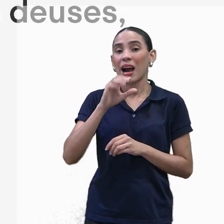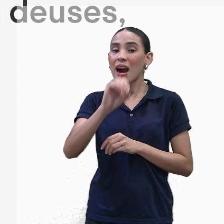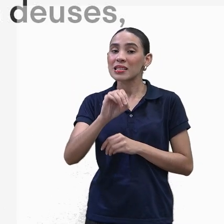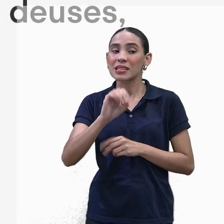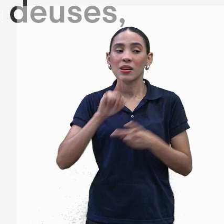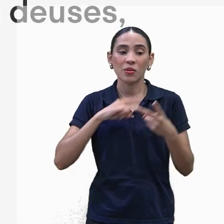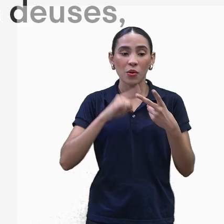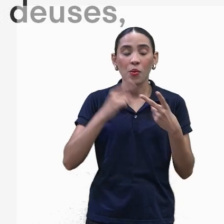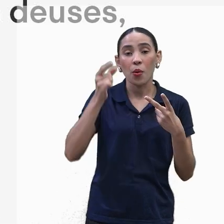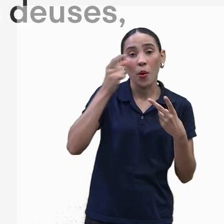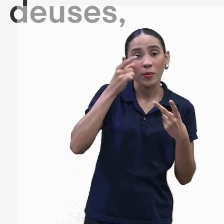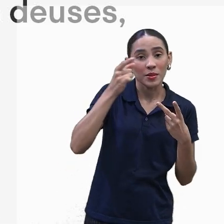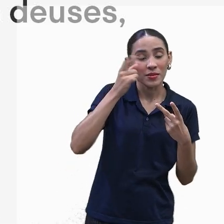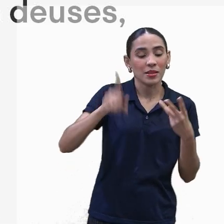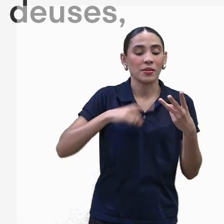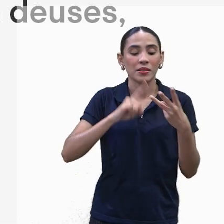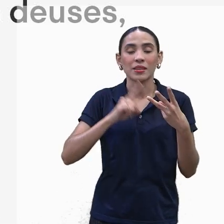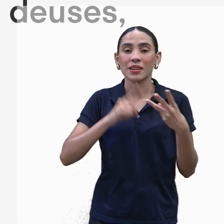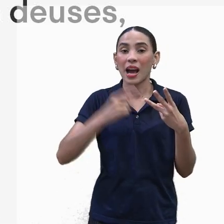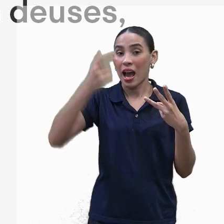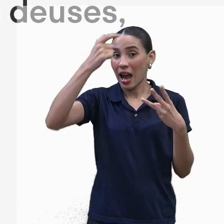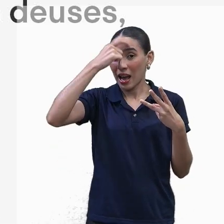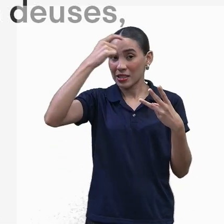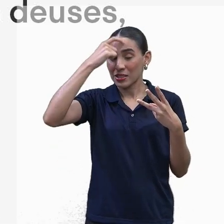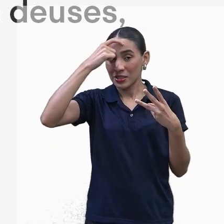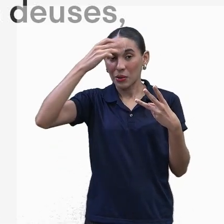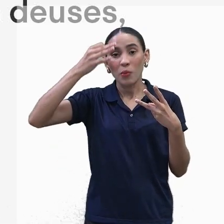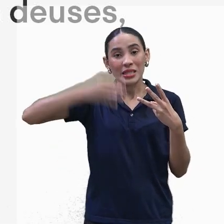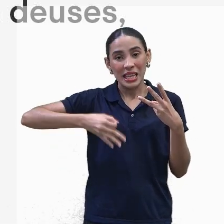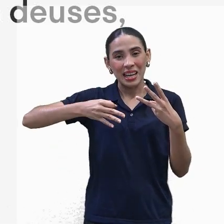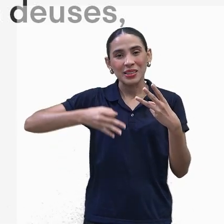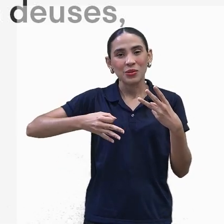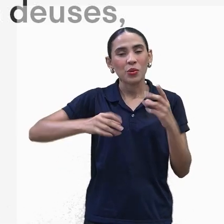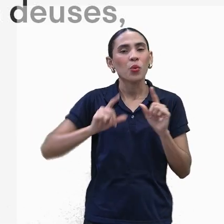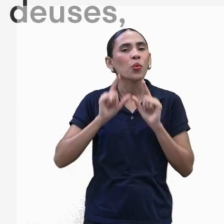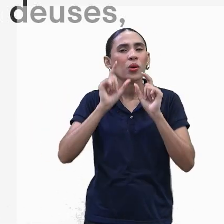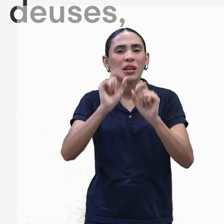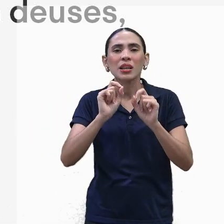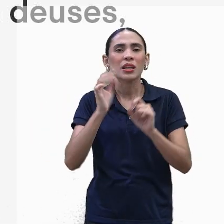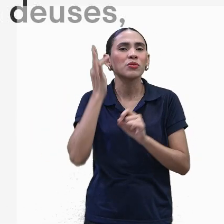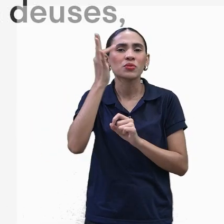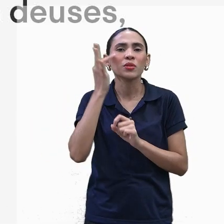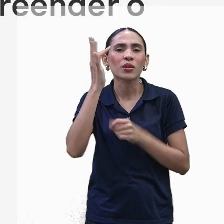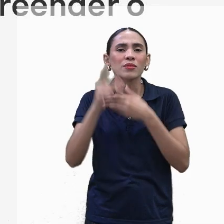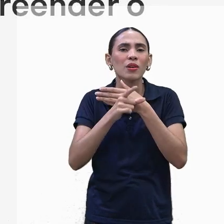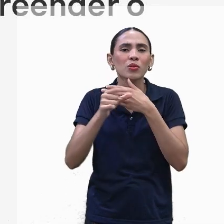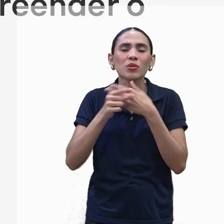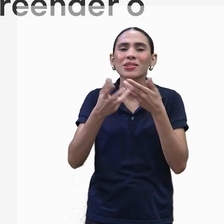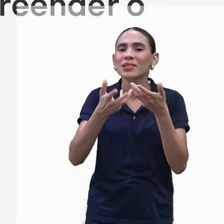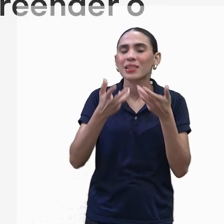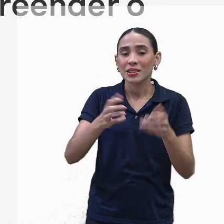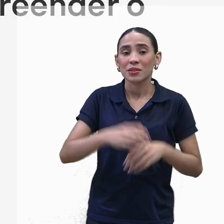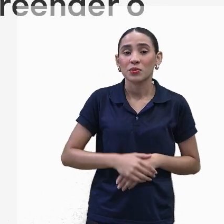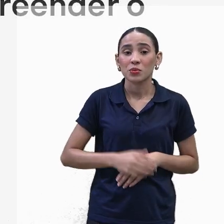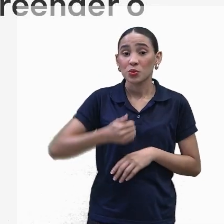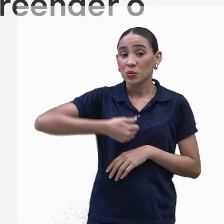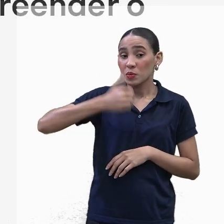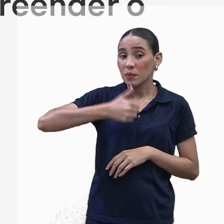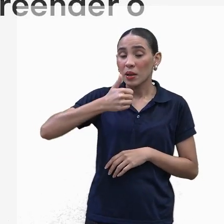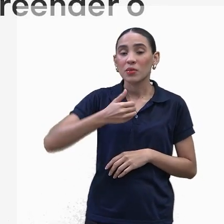da observação e do raciocínio lógico. O que os filósofos buscavam nesse período aí? Os primeiros